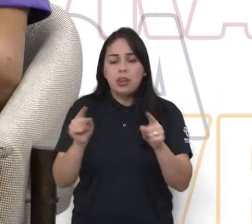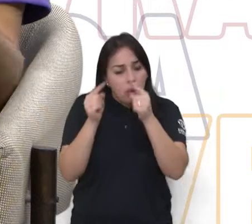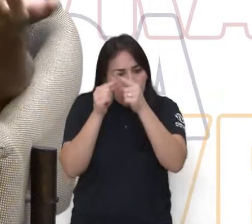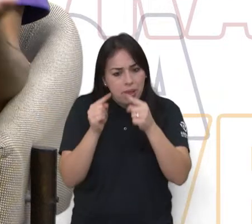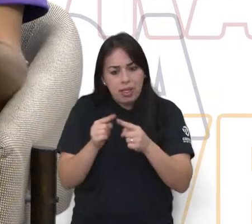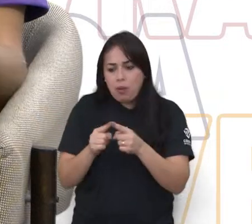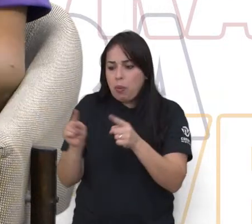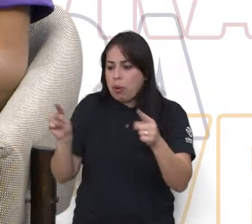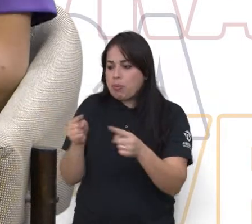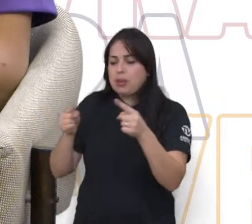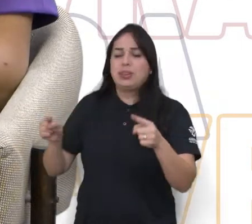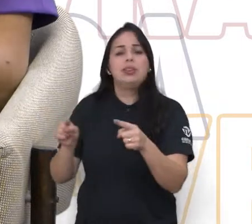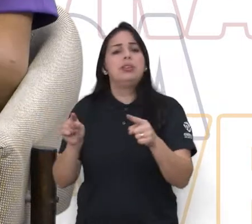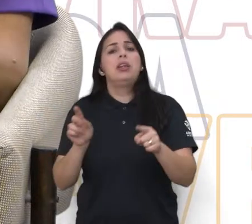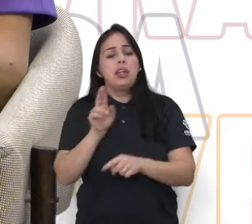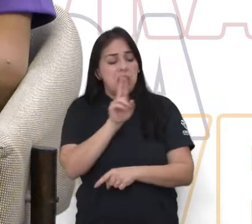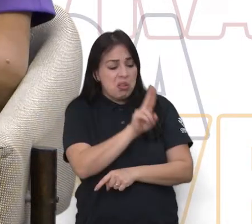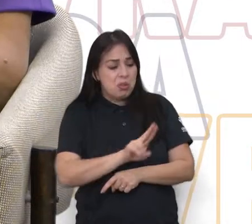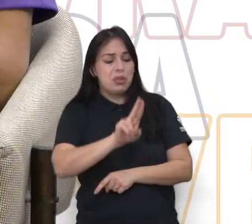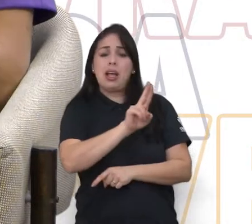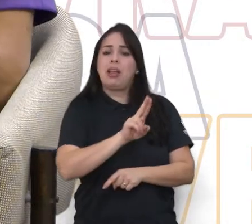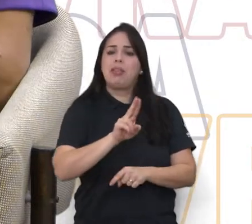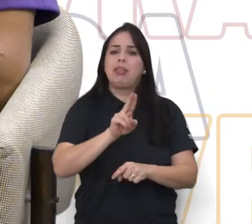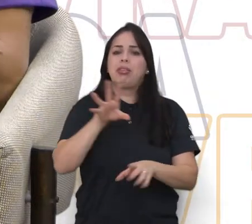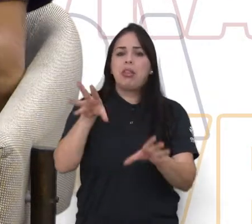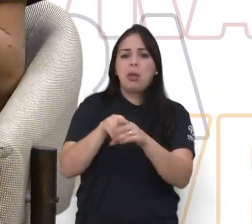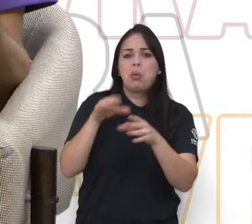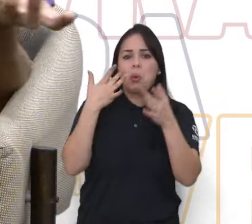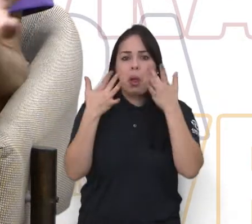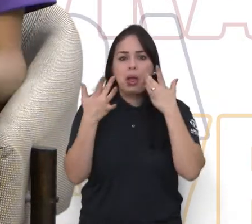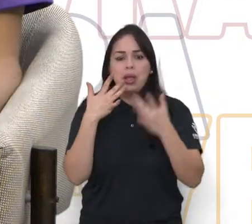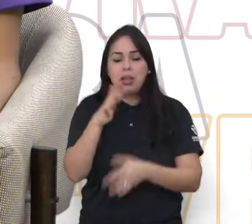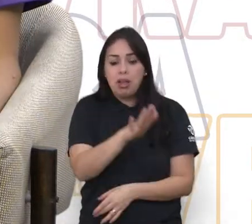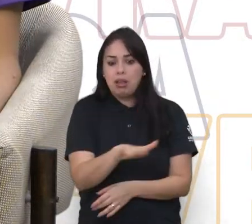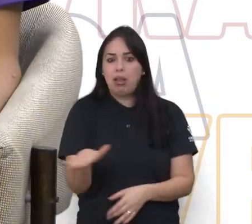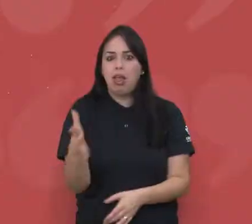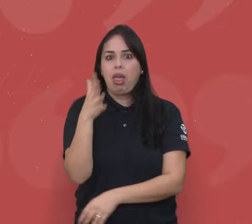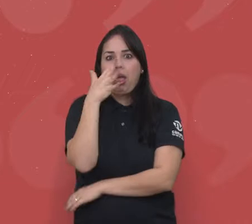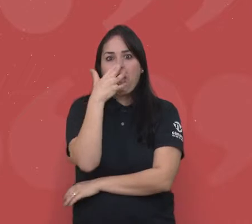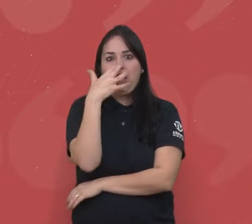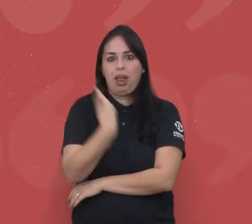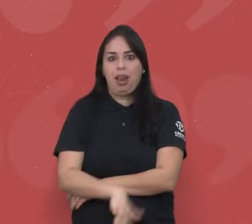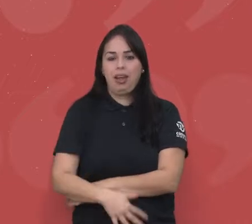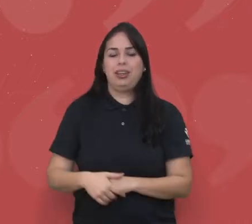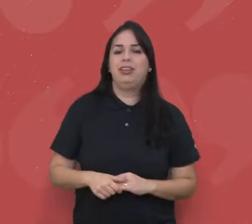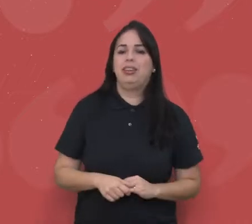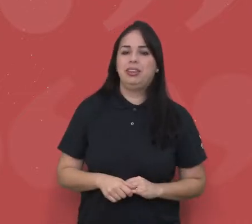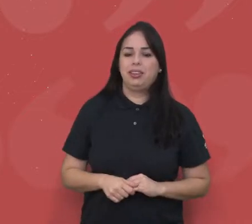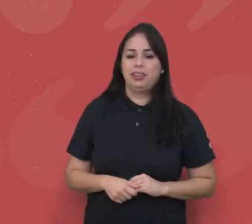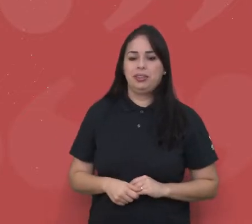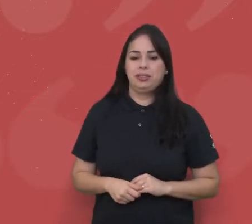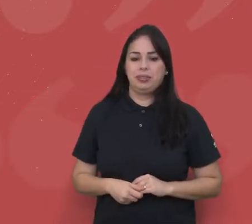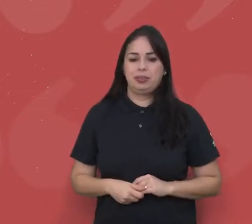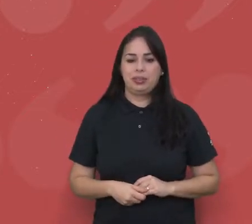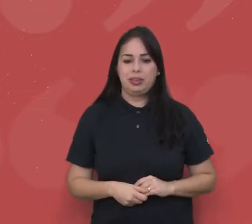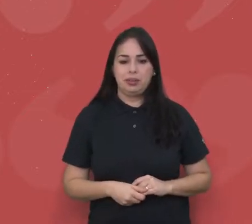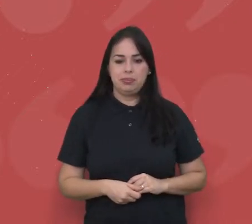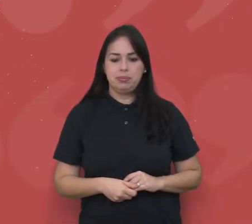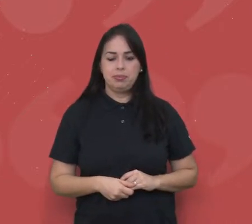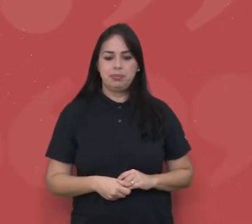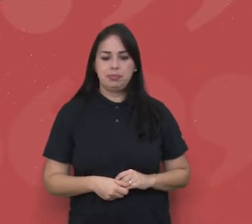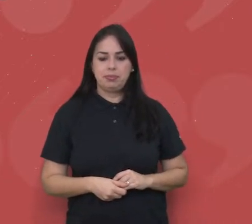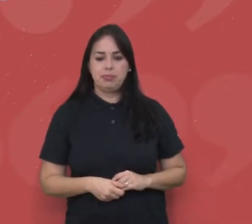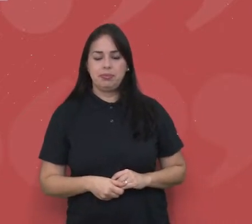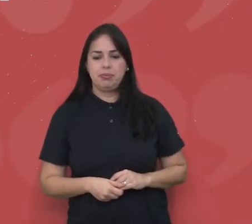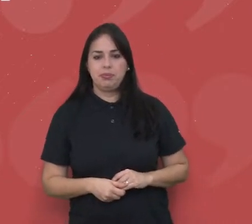no teatro, no que você quiser. E as crianças se encantam com esse universo. O que é um painel sonoro e